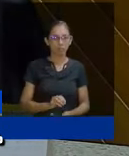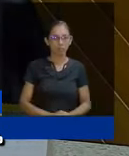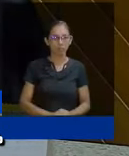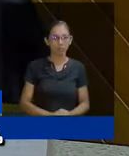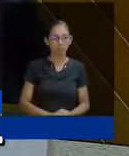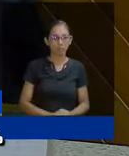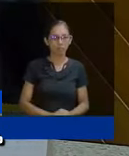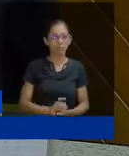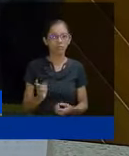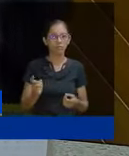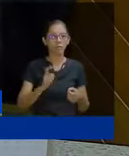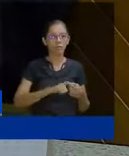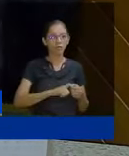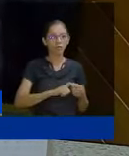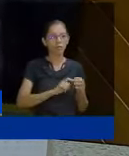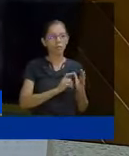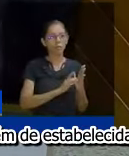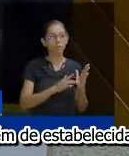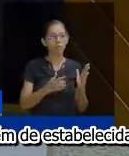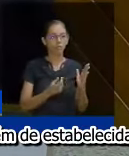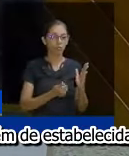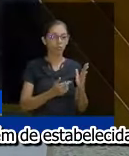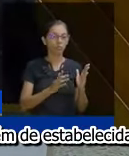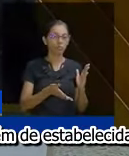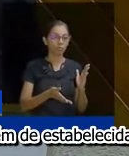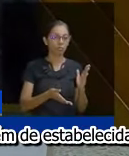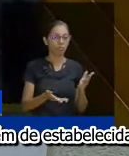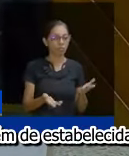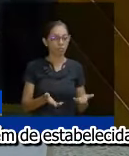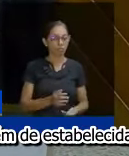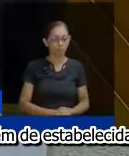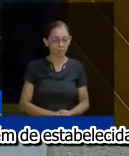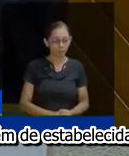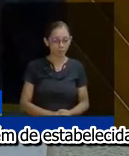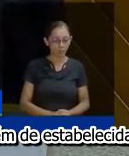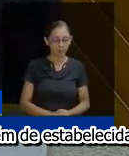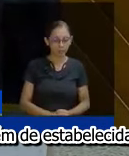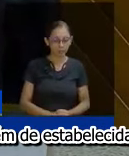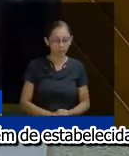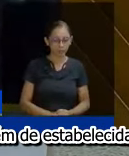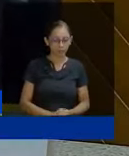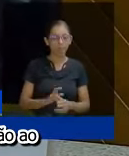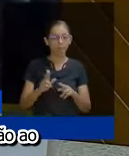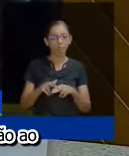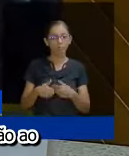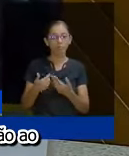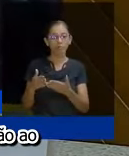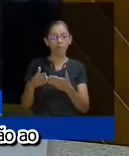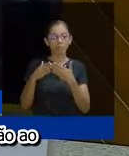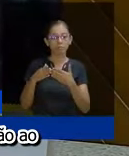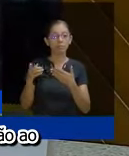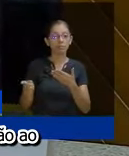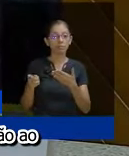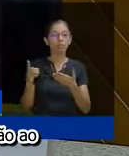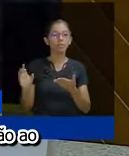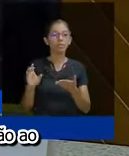o valor que foi devolvido. Tanto é assim que foi determinada a devolução desse valor, além de estabelecida a obrigação de pagar a